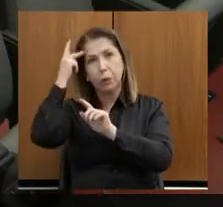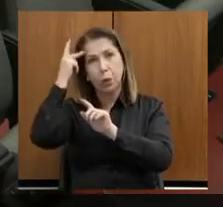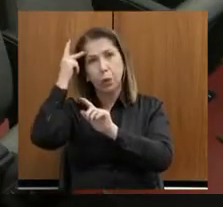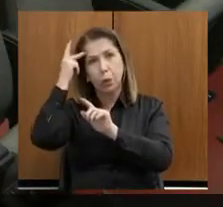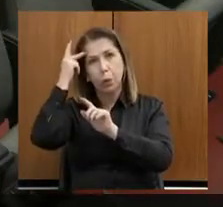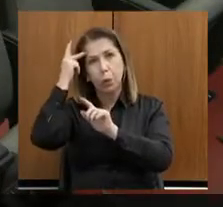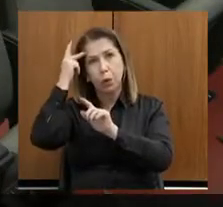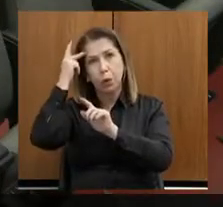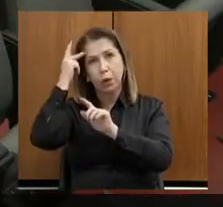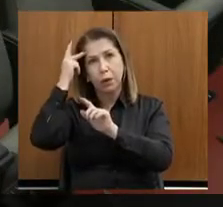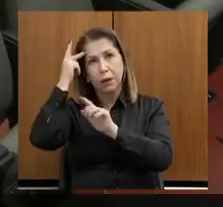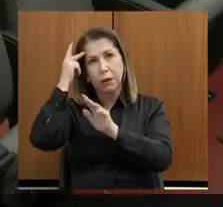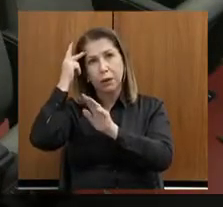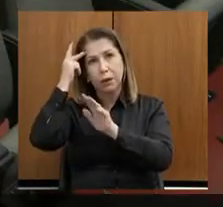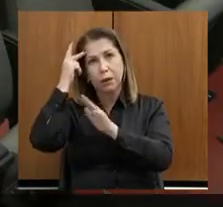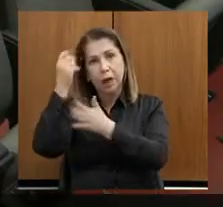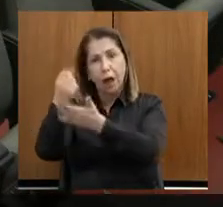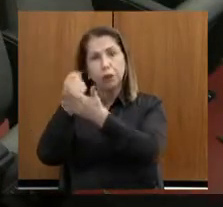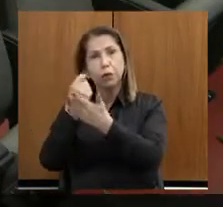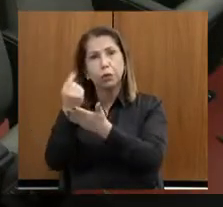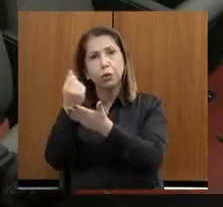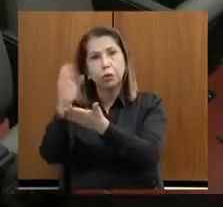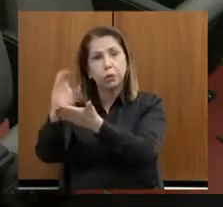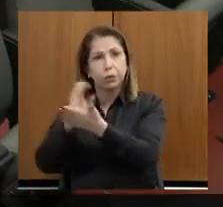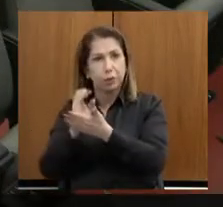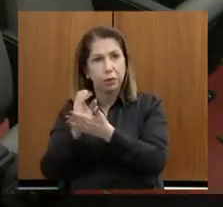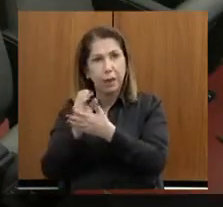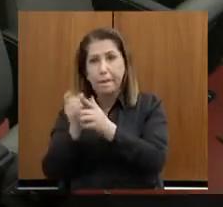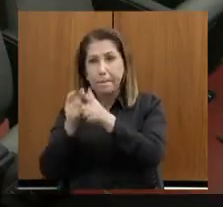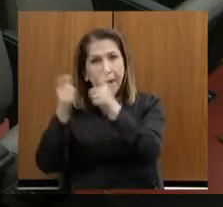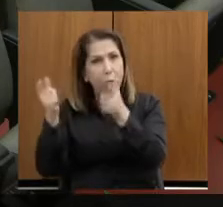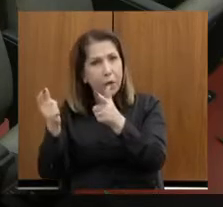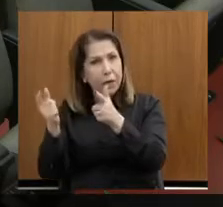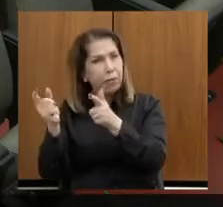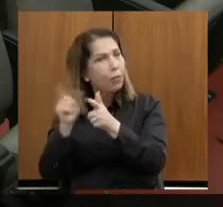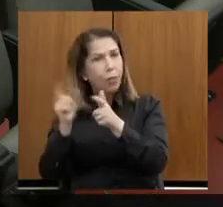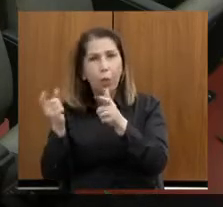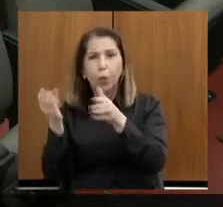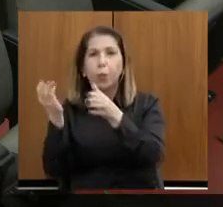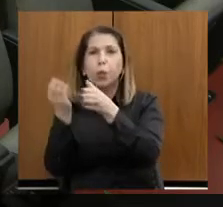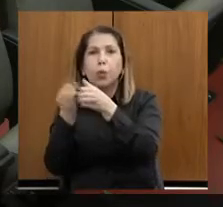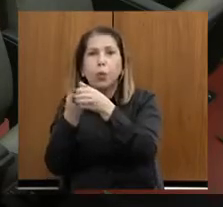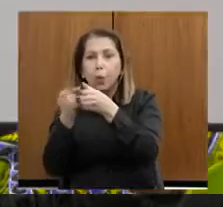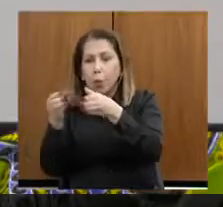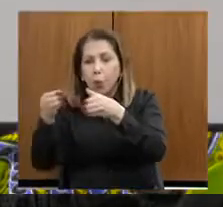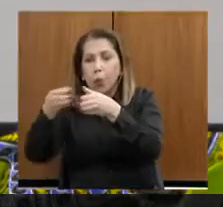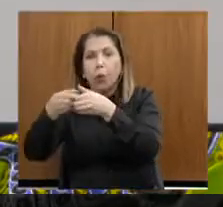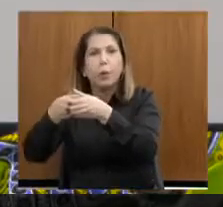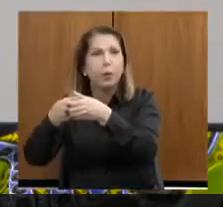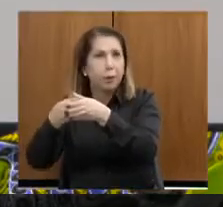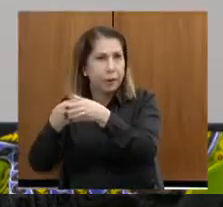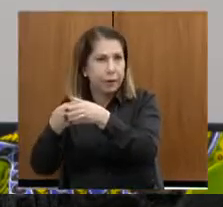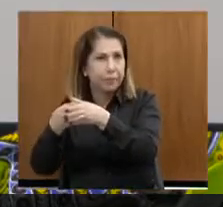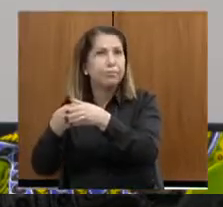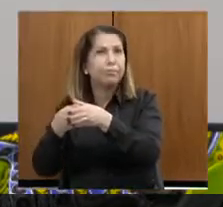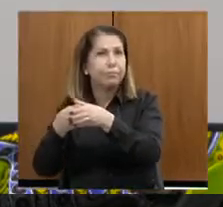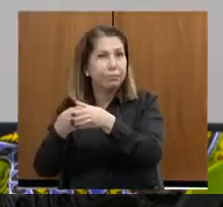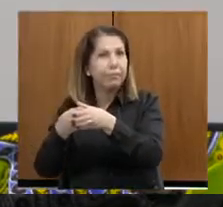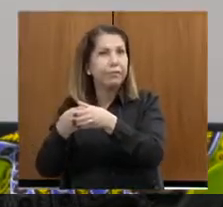e não é maioria por maioria nós não estamos com a maioria do estado aqui que é esse debate